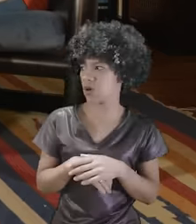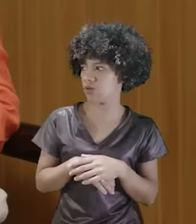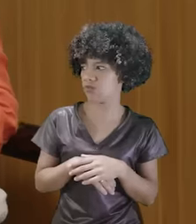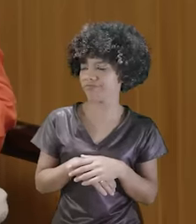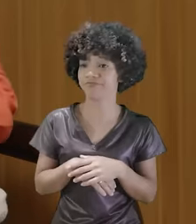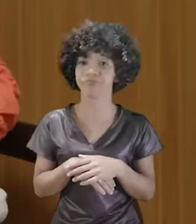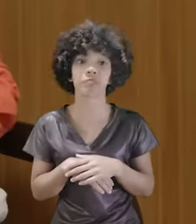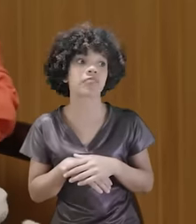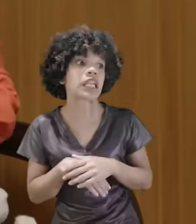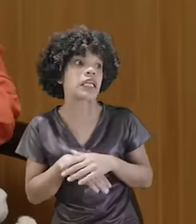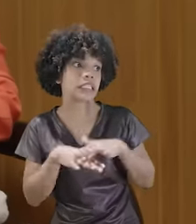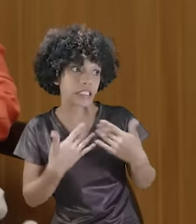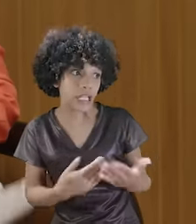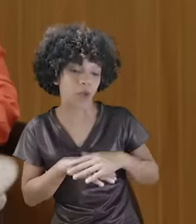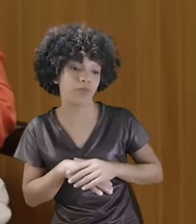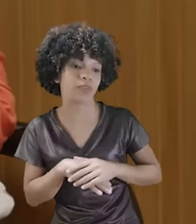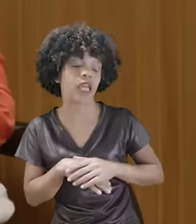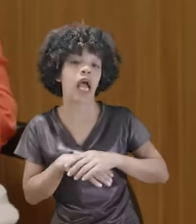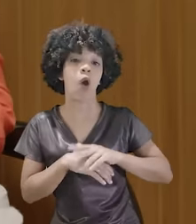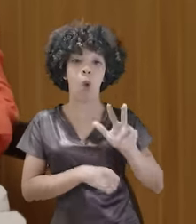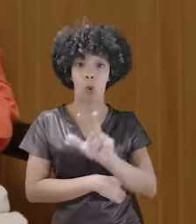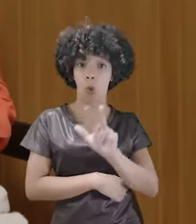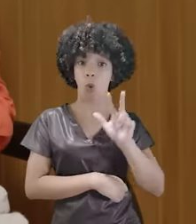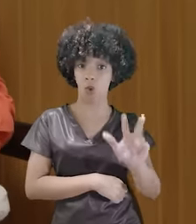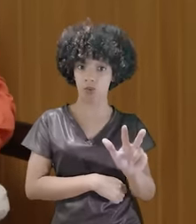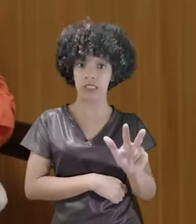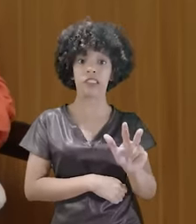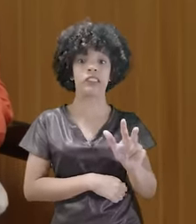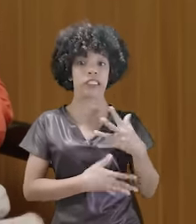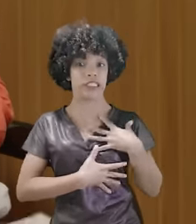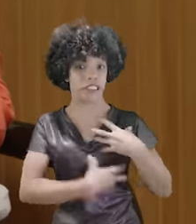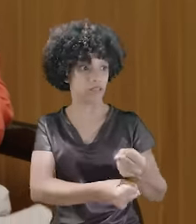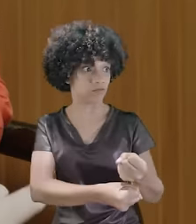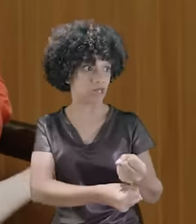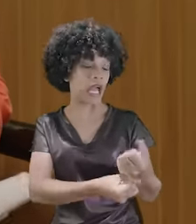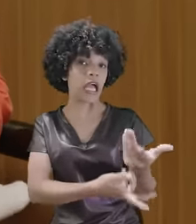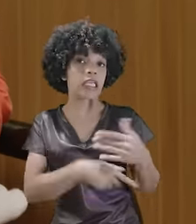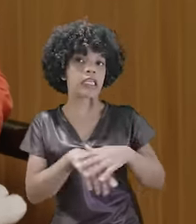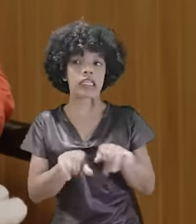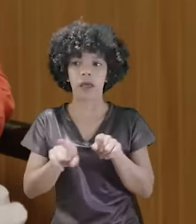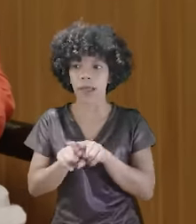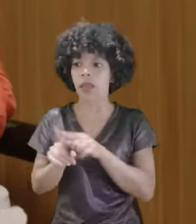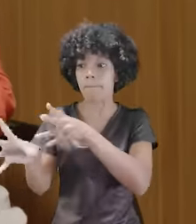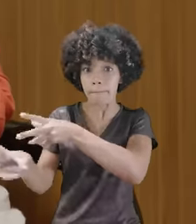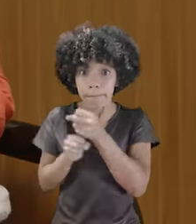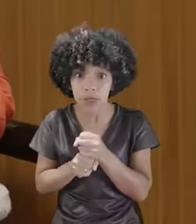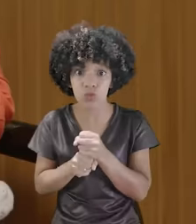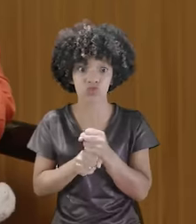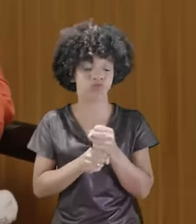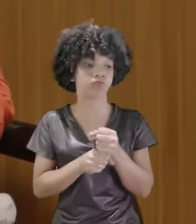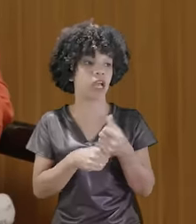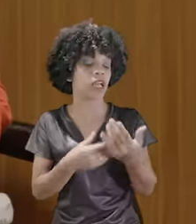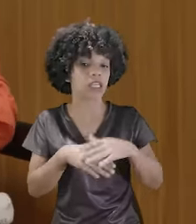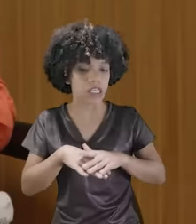decisão estado islâmico me pegou pegou ele também quer cortar o dedo dele e faleceu o menino